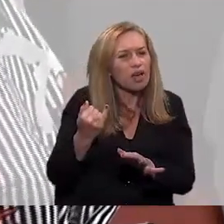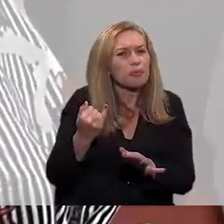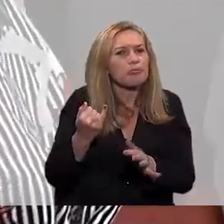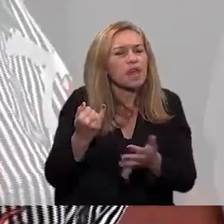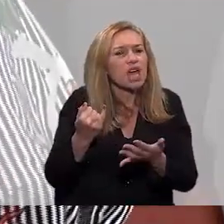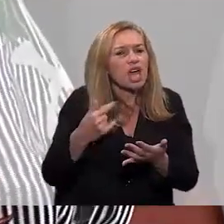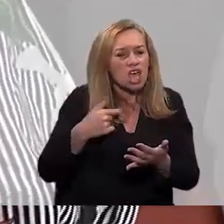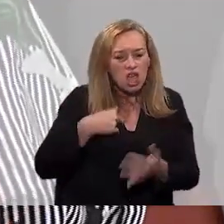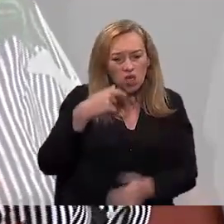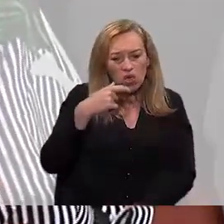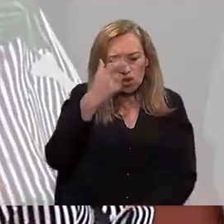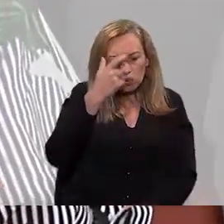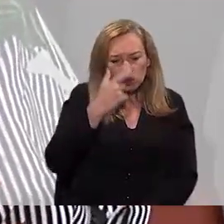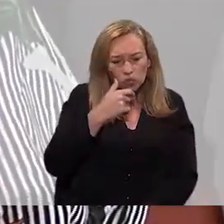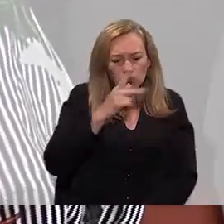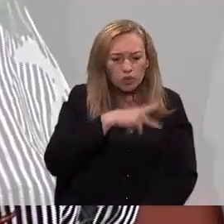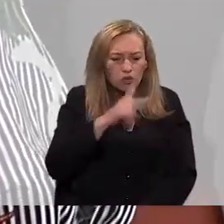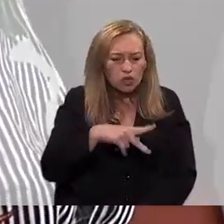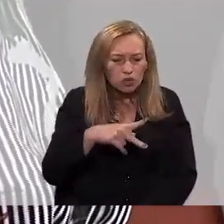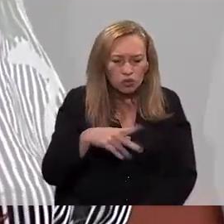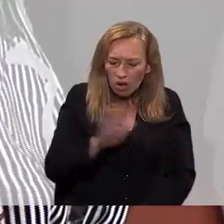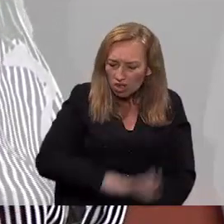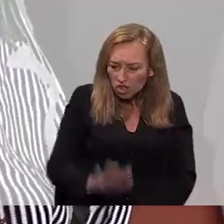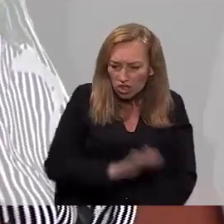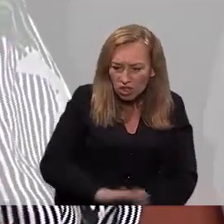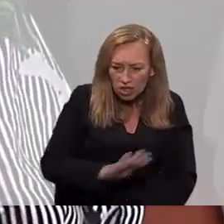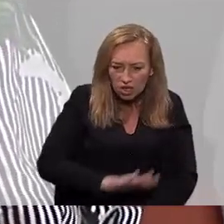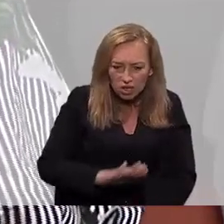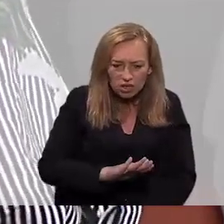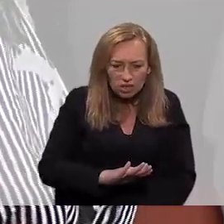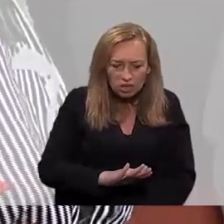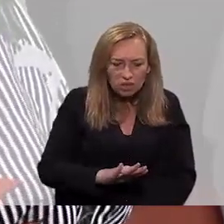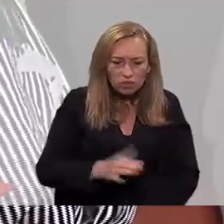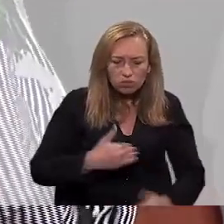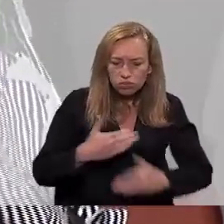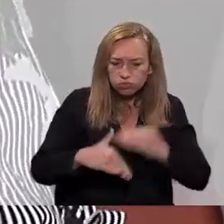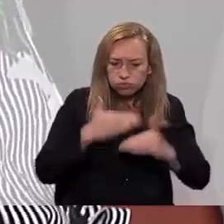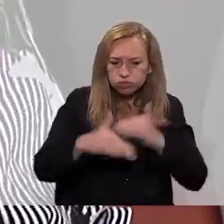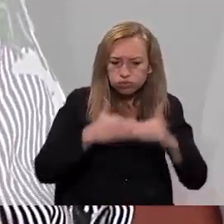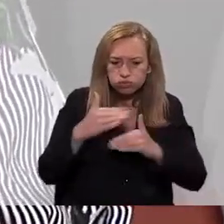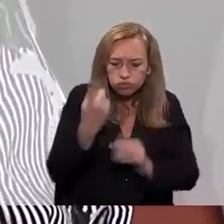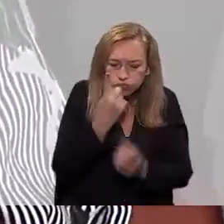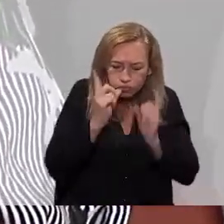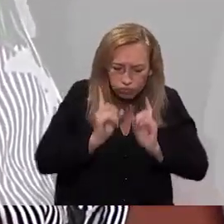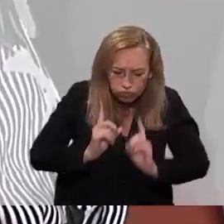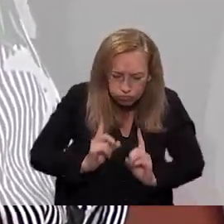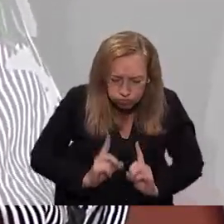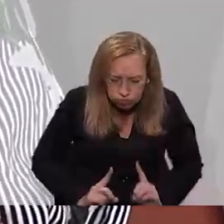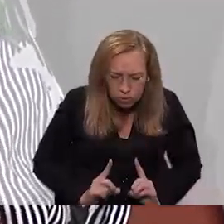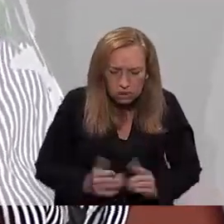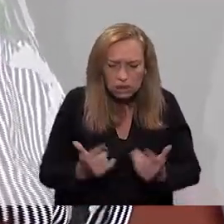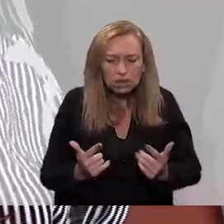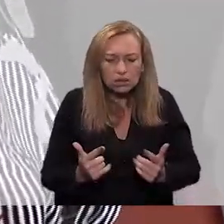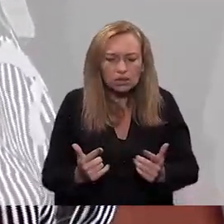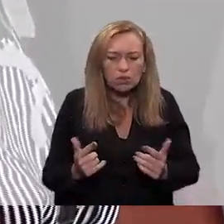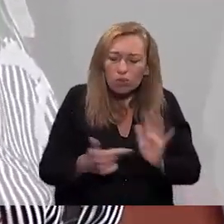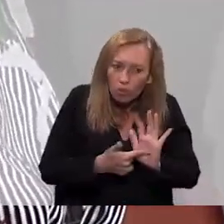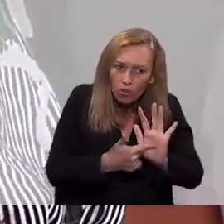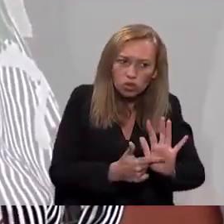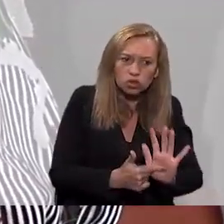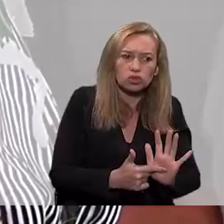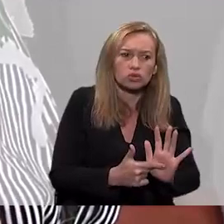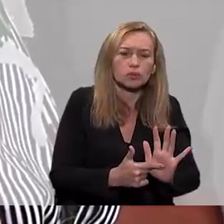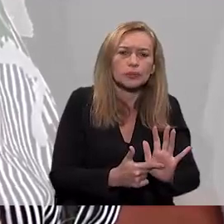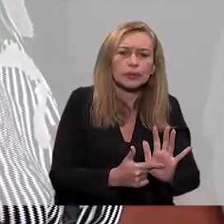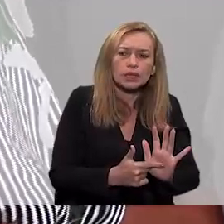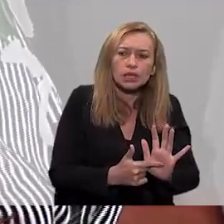né, eu como professora, as crianças que elas estão passando pelo processo de depressão, elas dão alguns